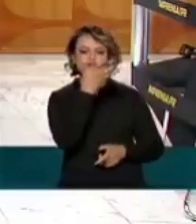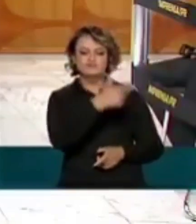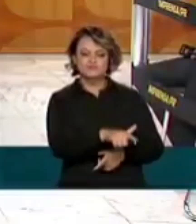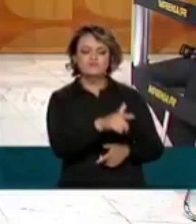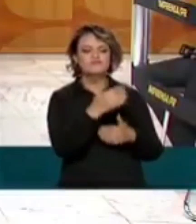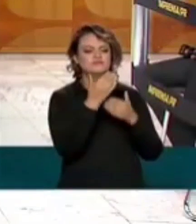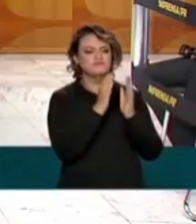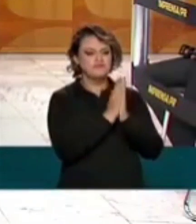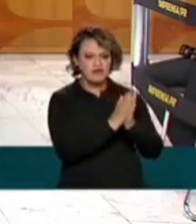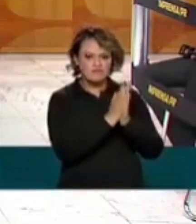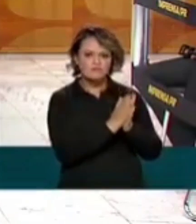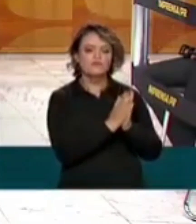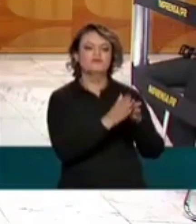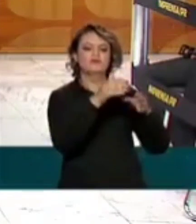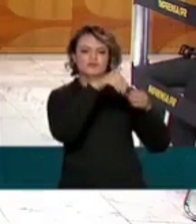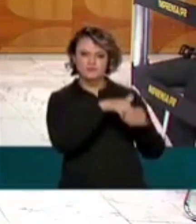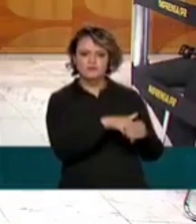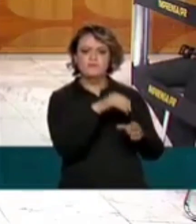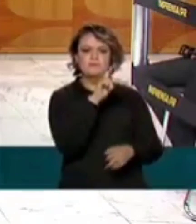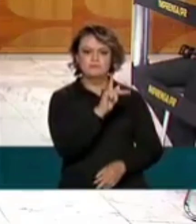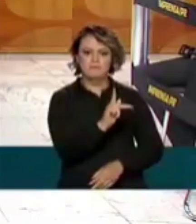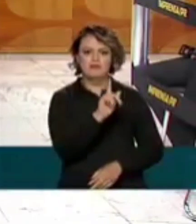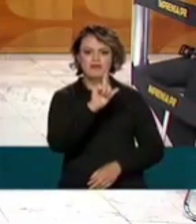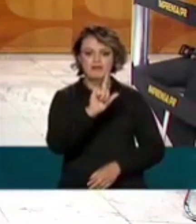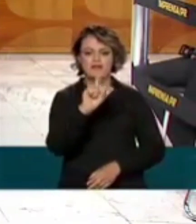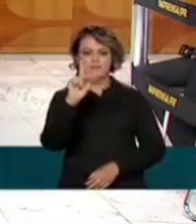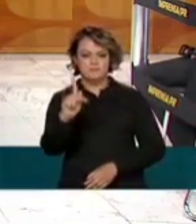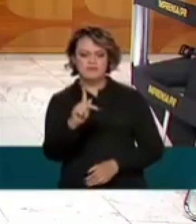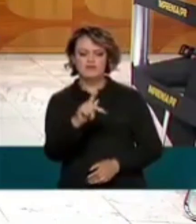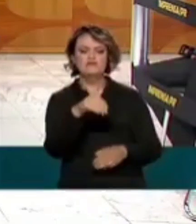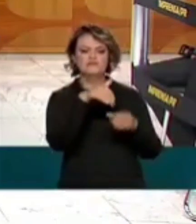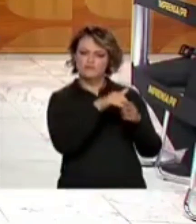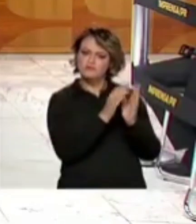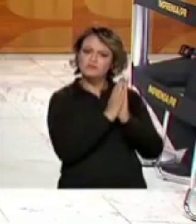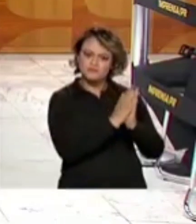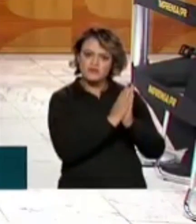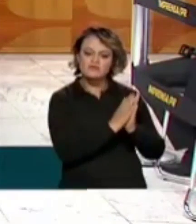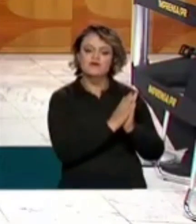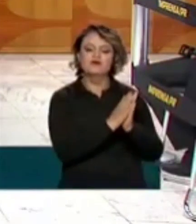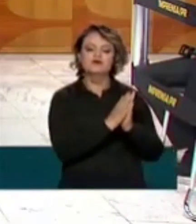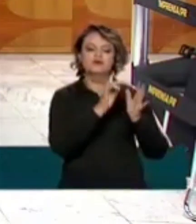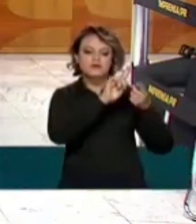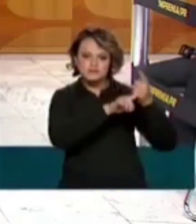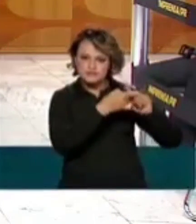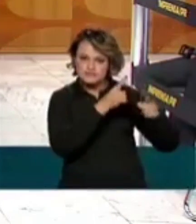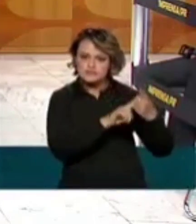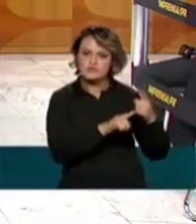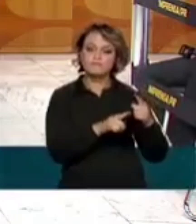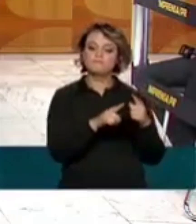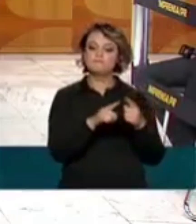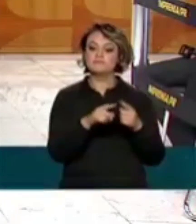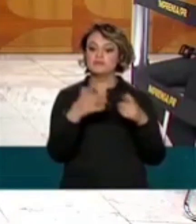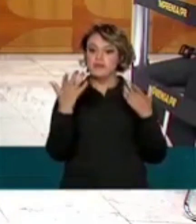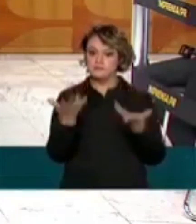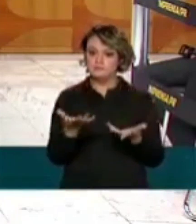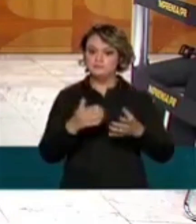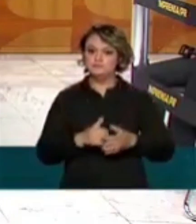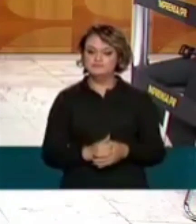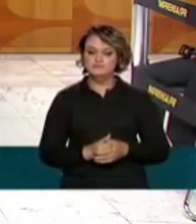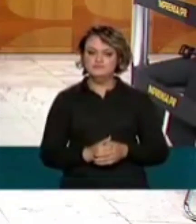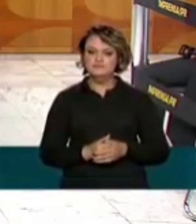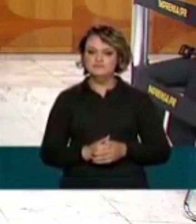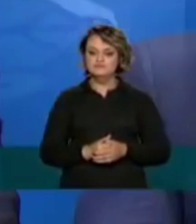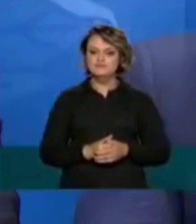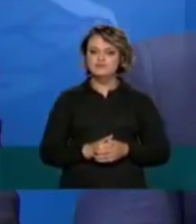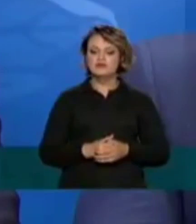apelo de votação do PLP, com discussão, e